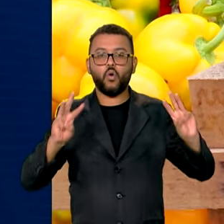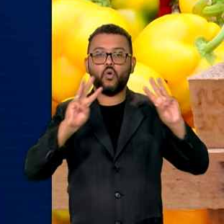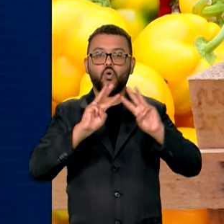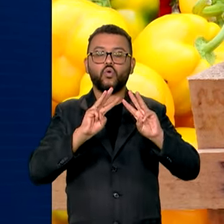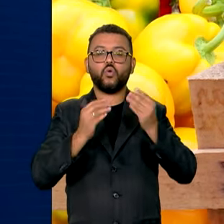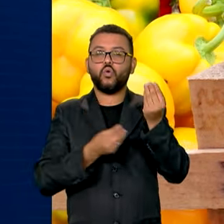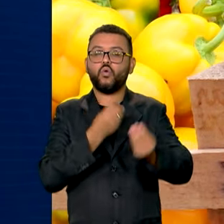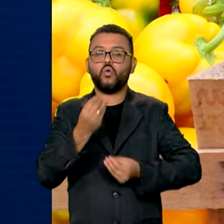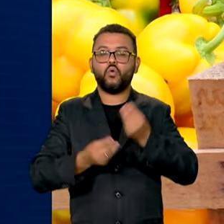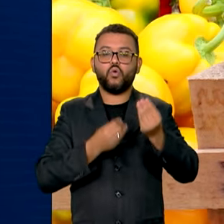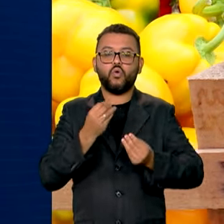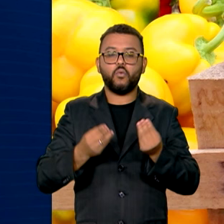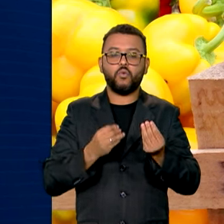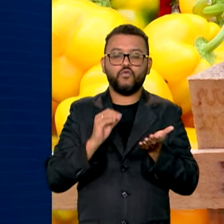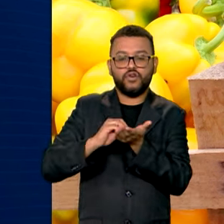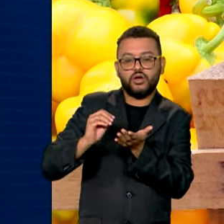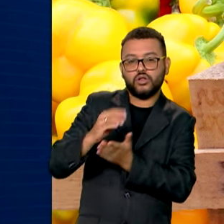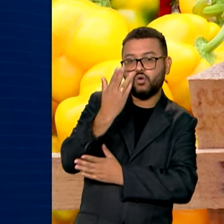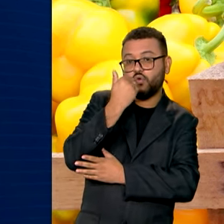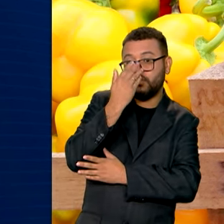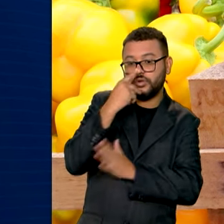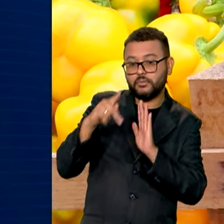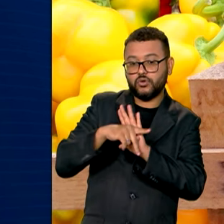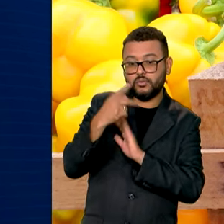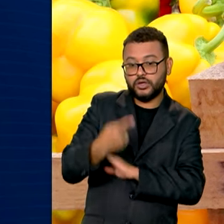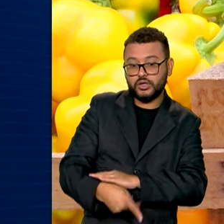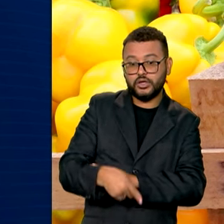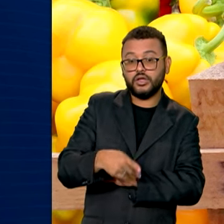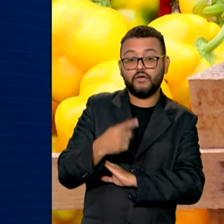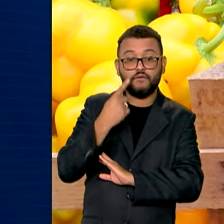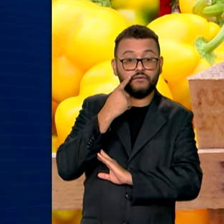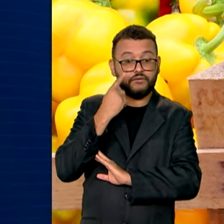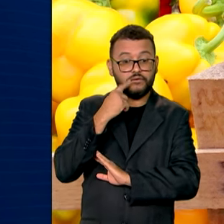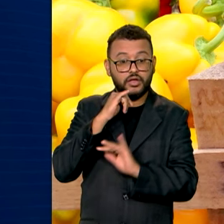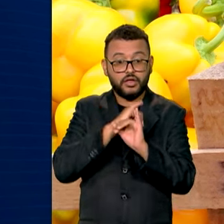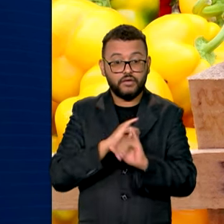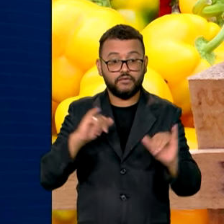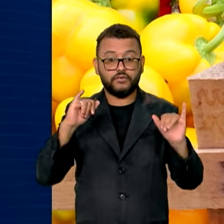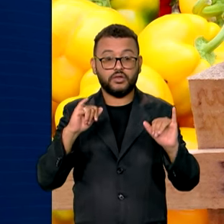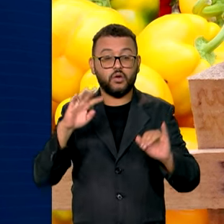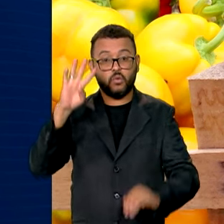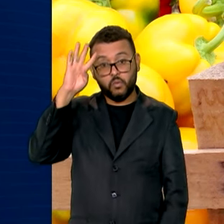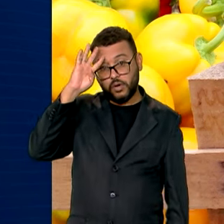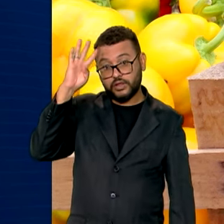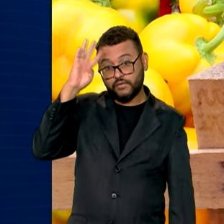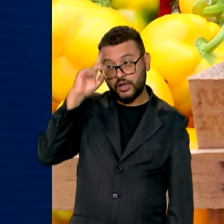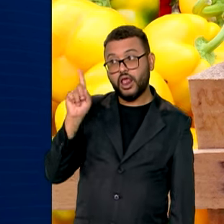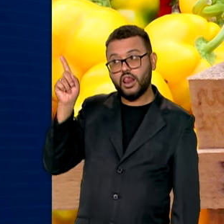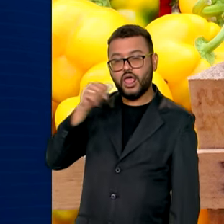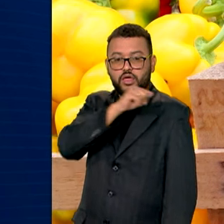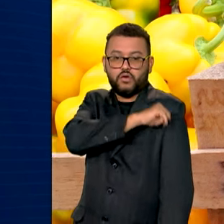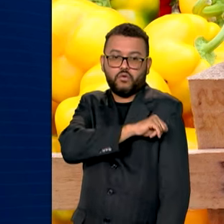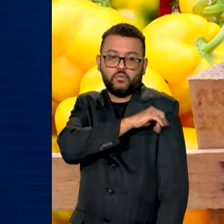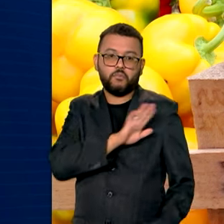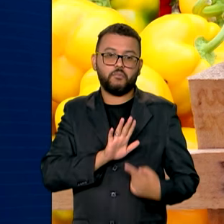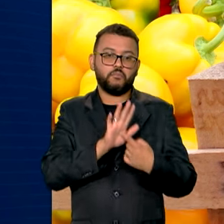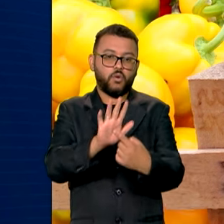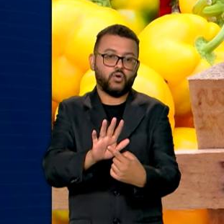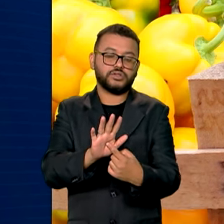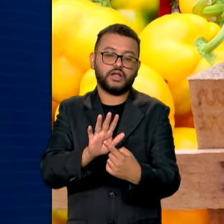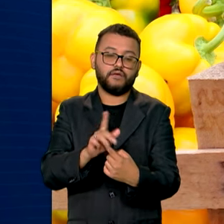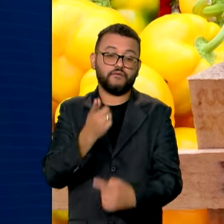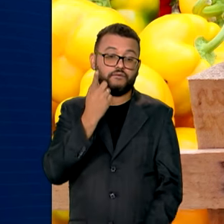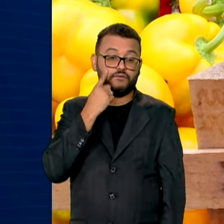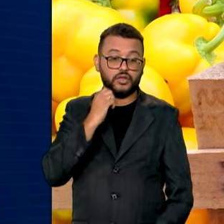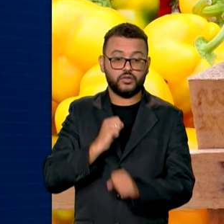o estado da segurança alimentar mundial, divulgado nesta quarta-feira no Rio de Janeiro, mostra que